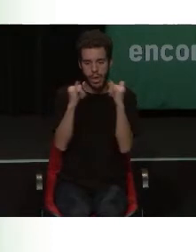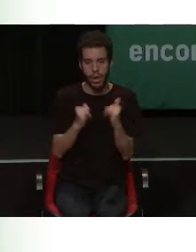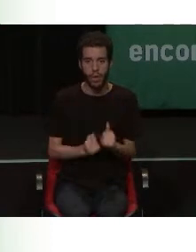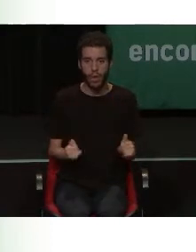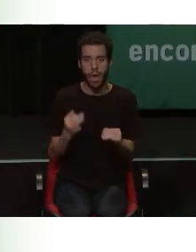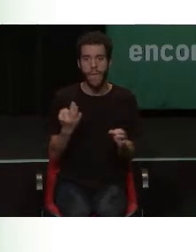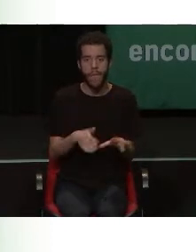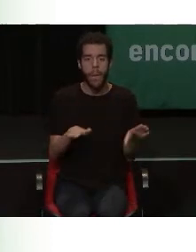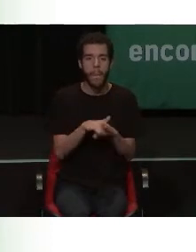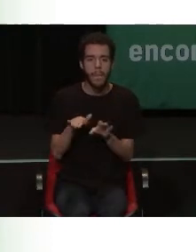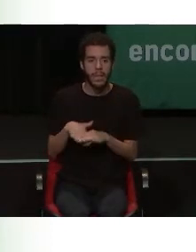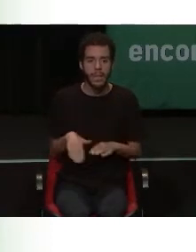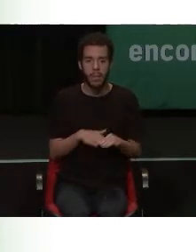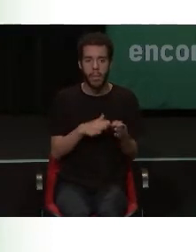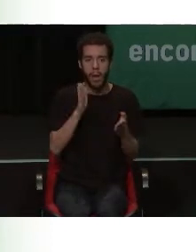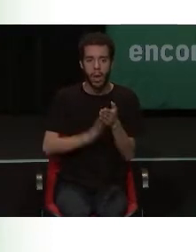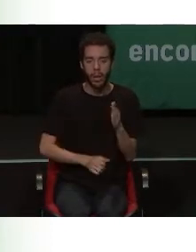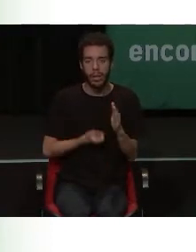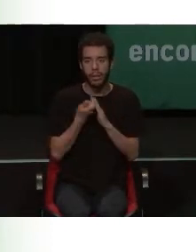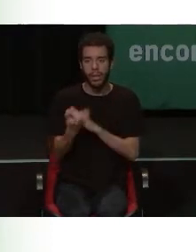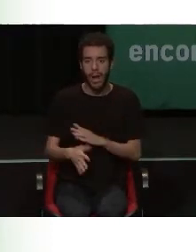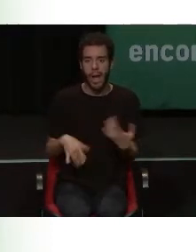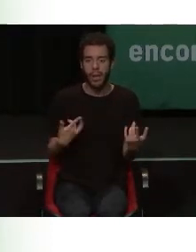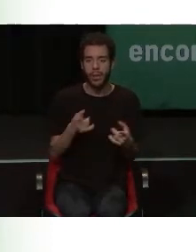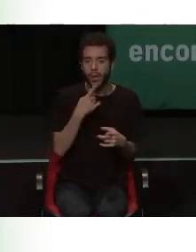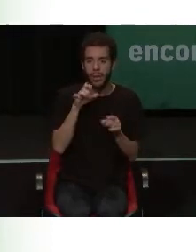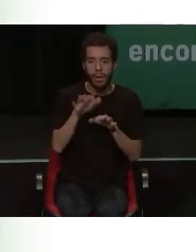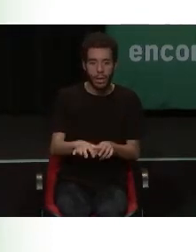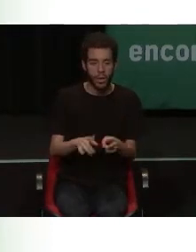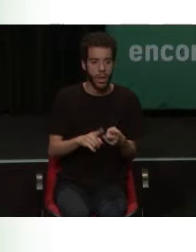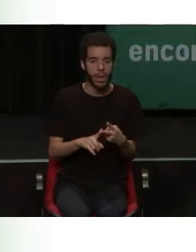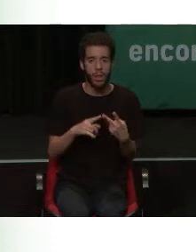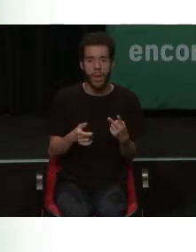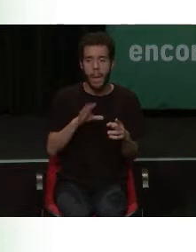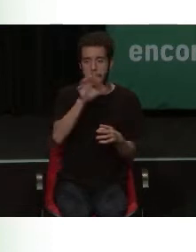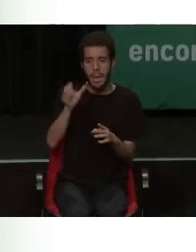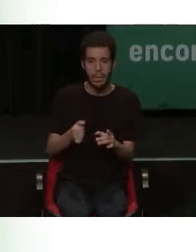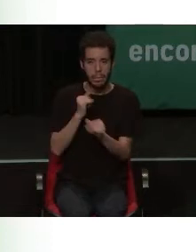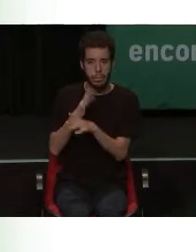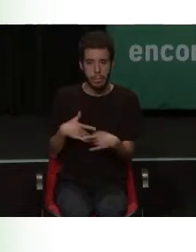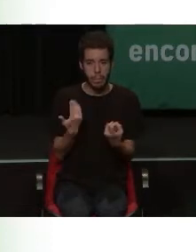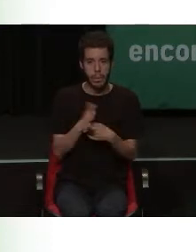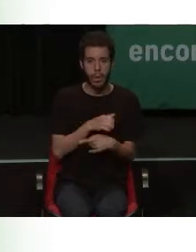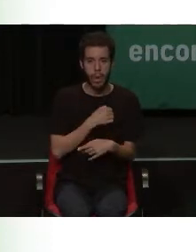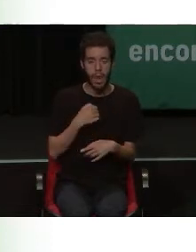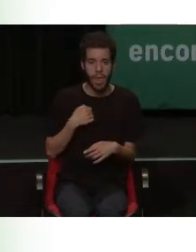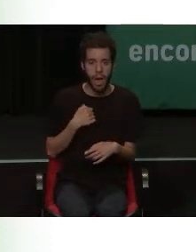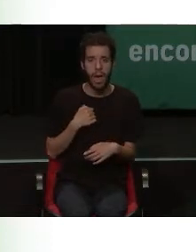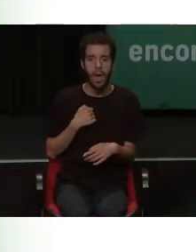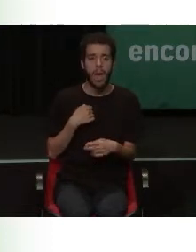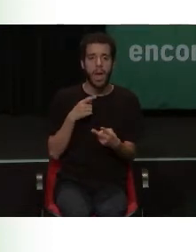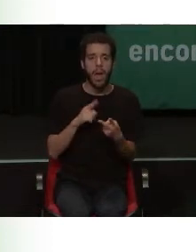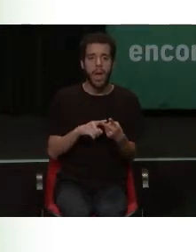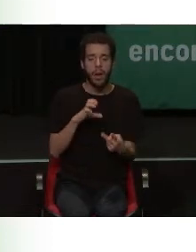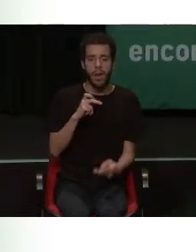teve participação de vários colegas no Reino Unido, em vários outros países, incluindo o Canadá, em que